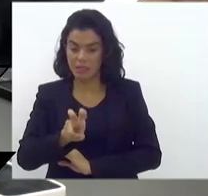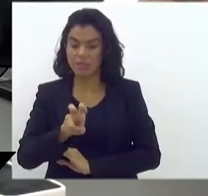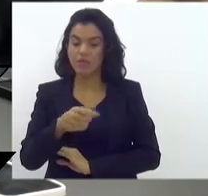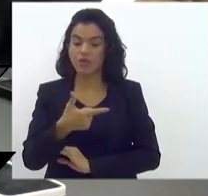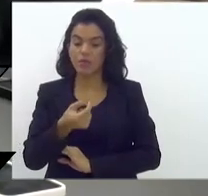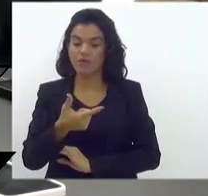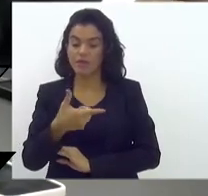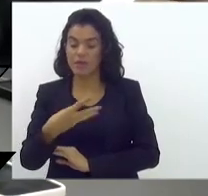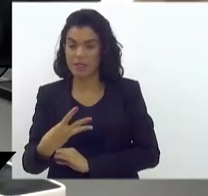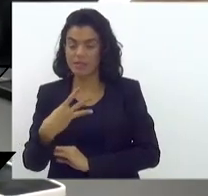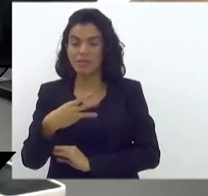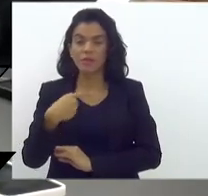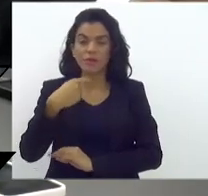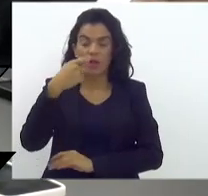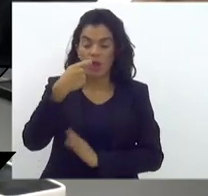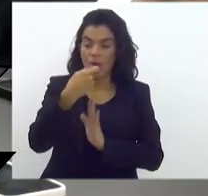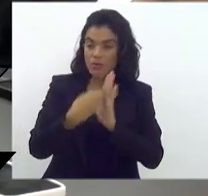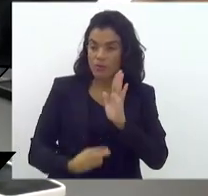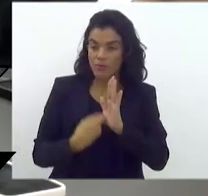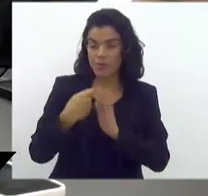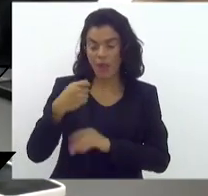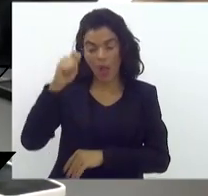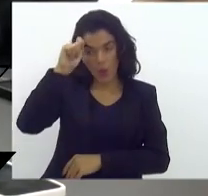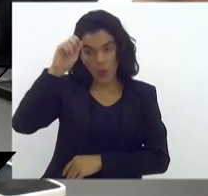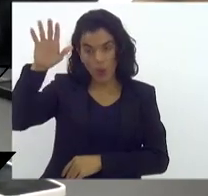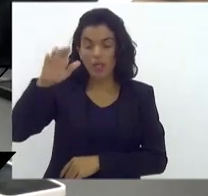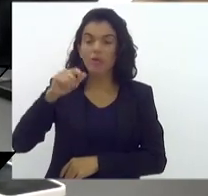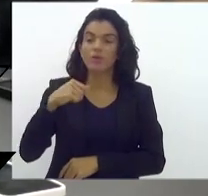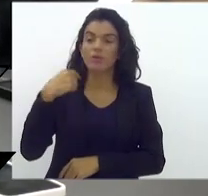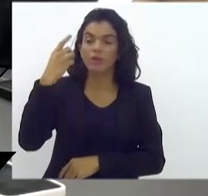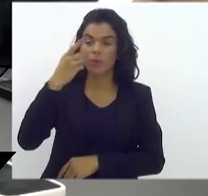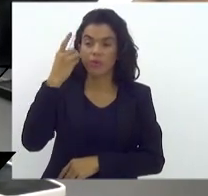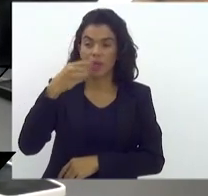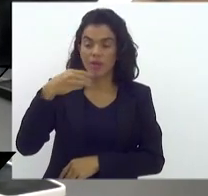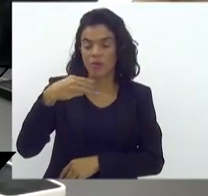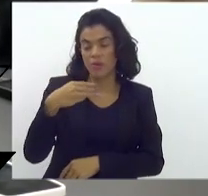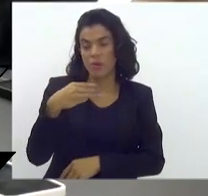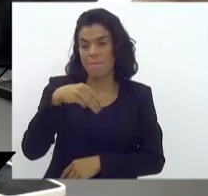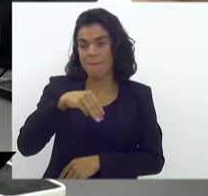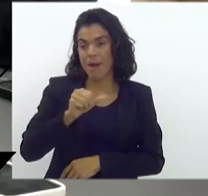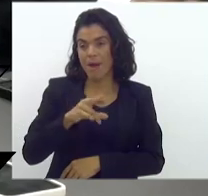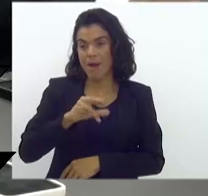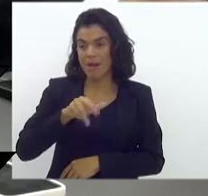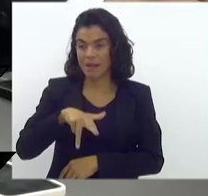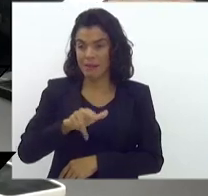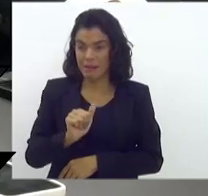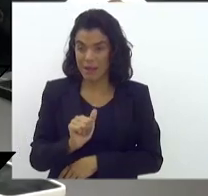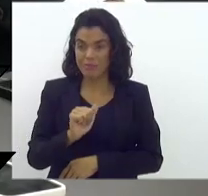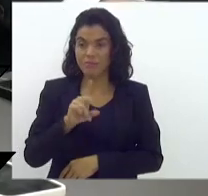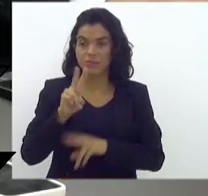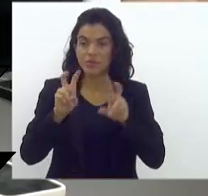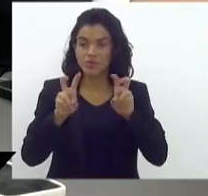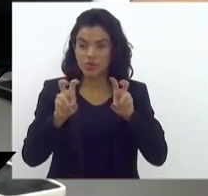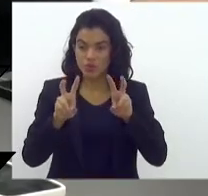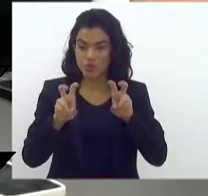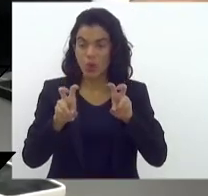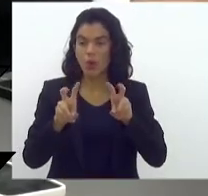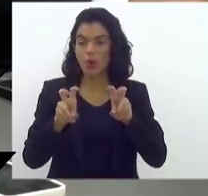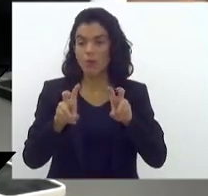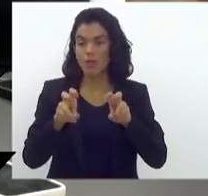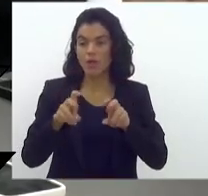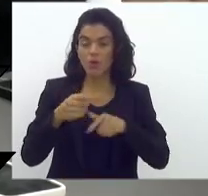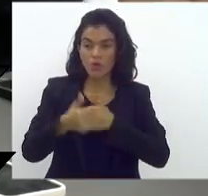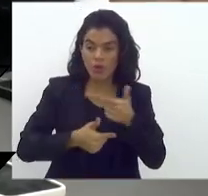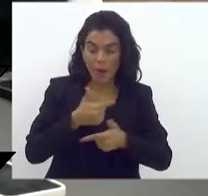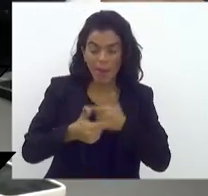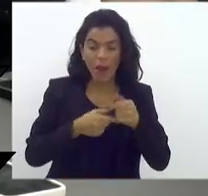PL 1575-23, de autoria dos deputados Carlos Mink, Jair Oliveira e Marina do MST, que determina a inclusão do parâmetro de poeira sedimentável PS nos